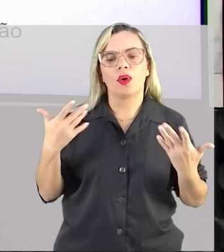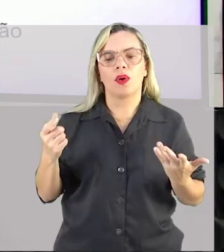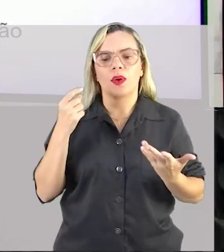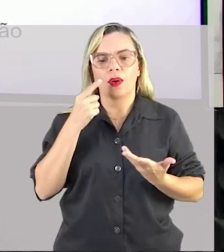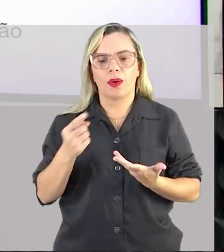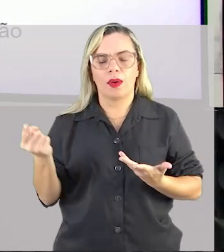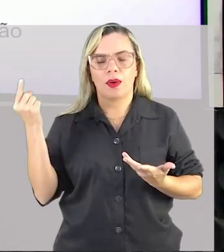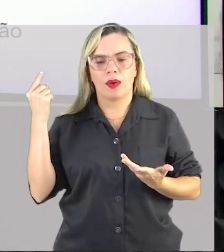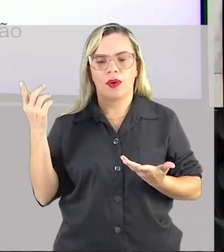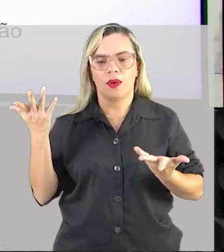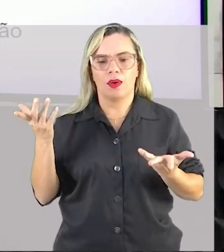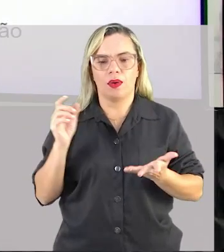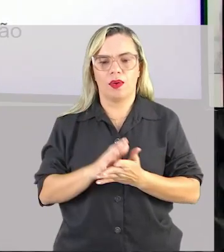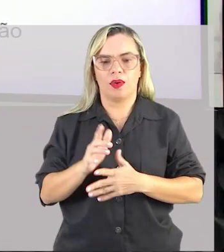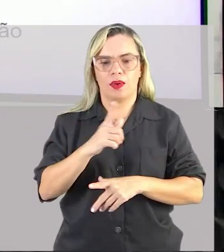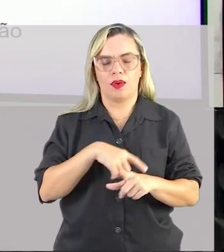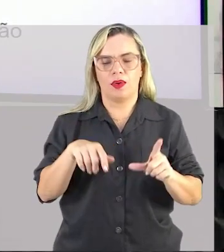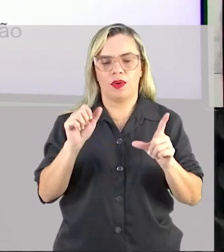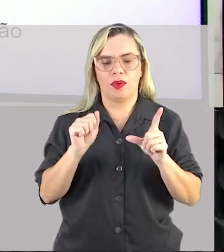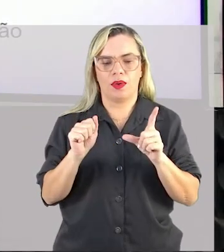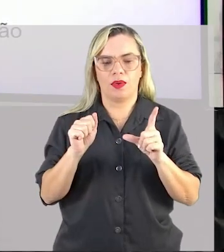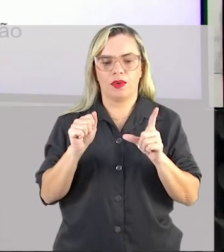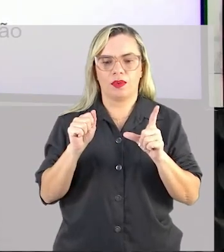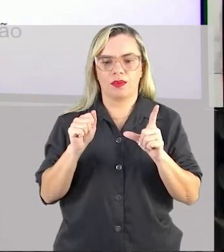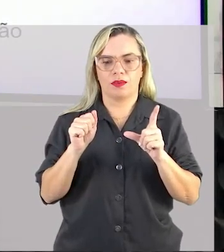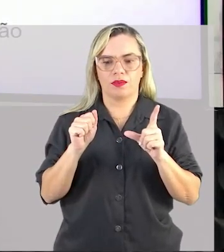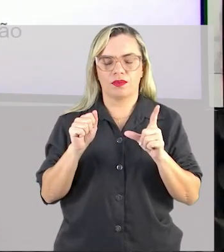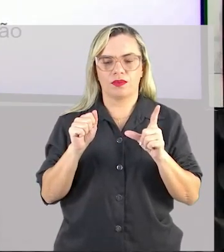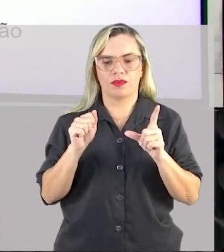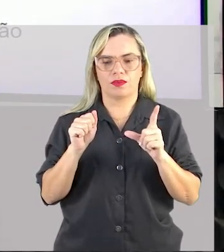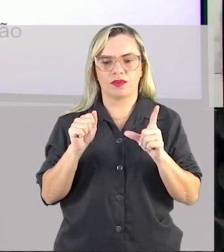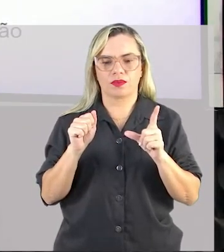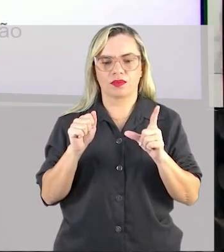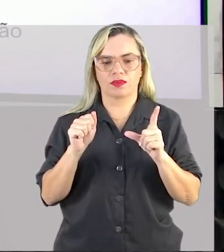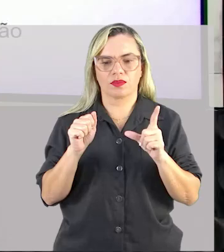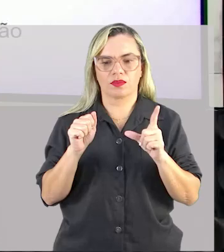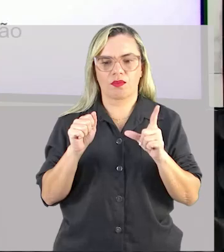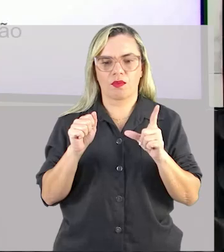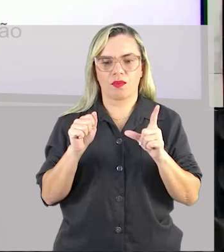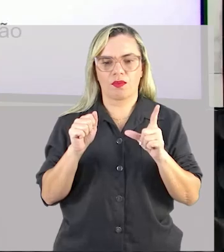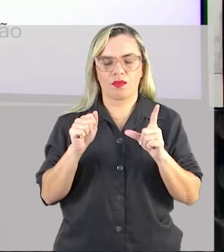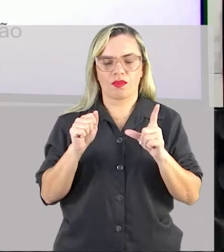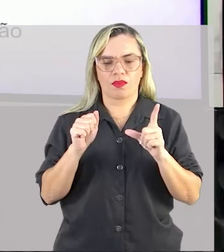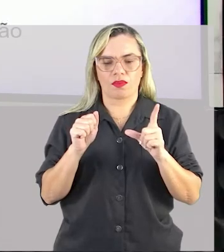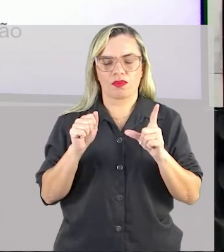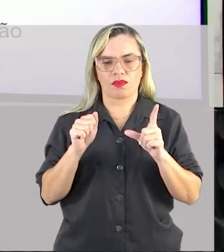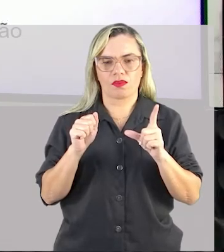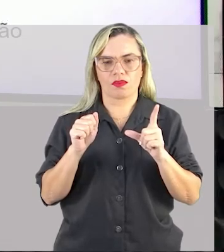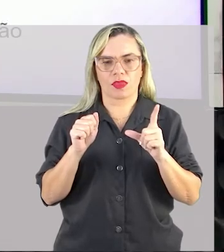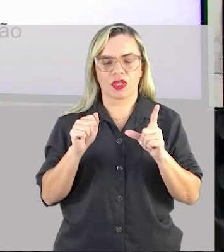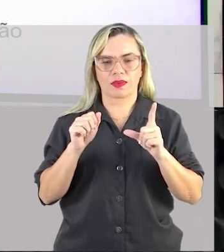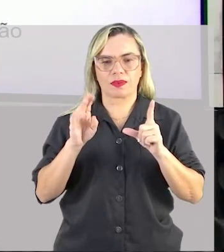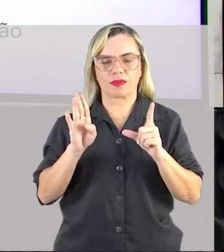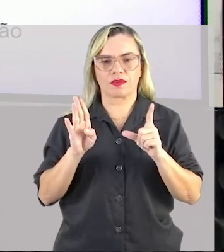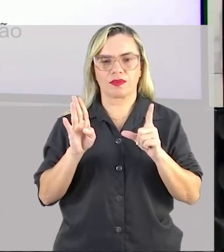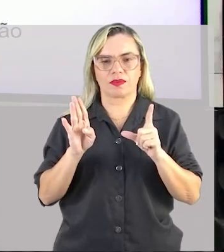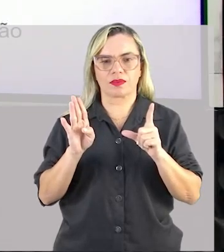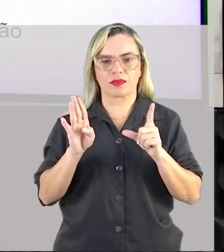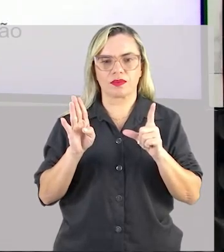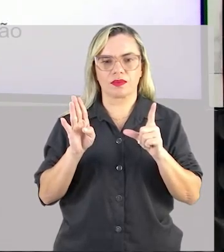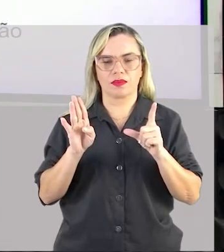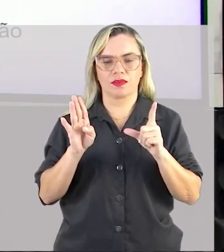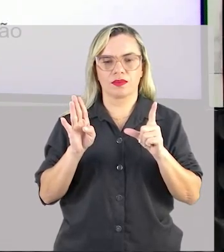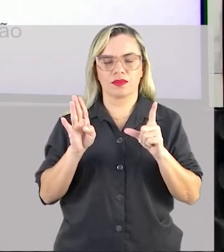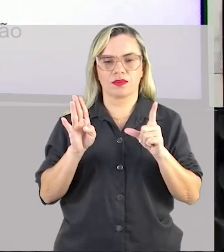constata-se, né? Constata-se o olhar diferente para com o outro, gera mudanças. Constata-se que o estudante